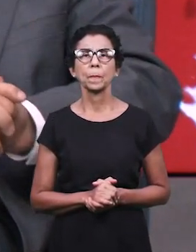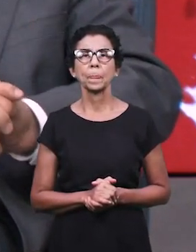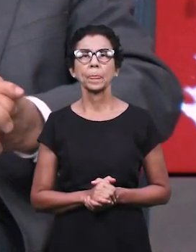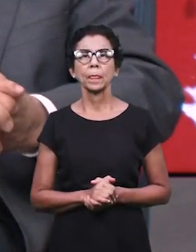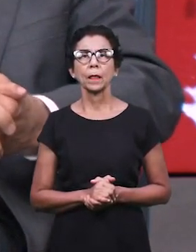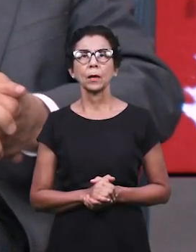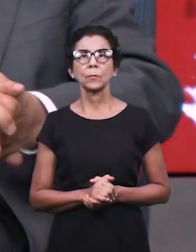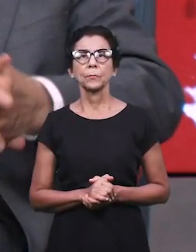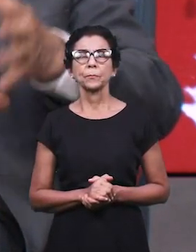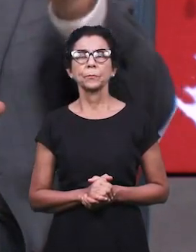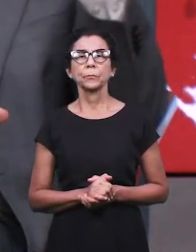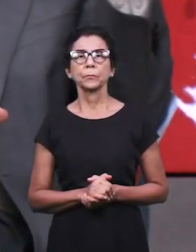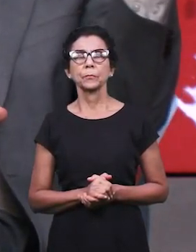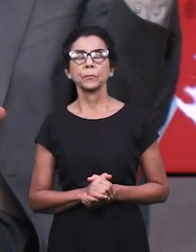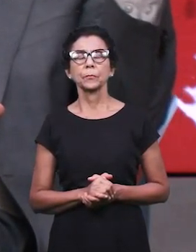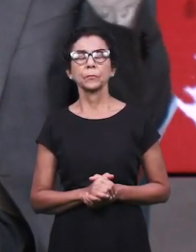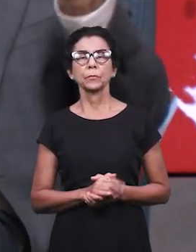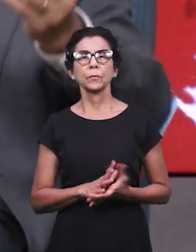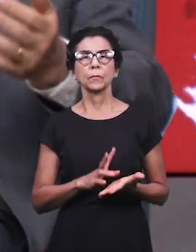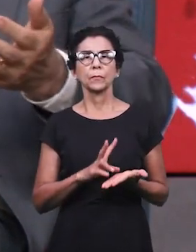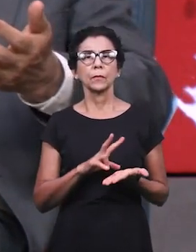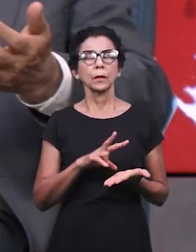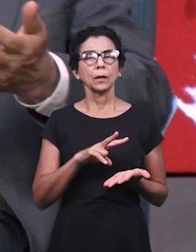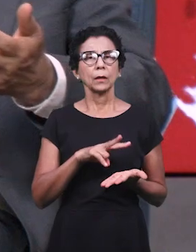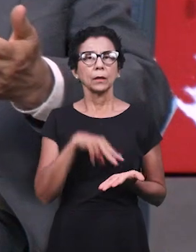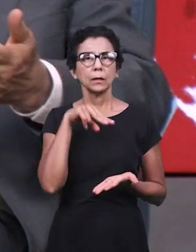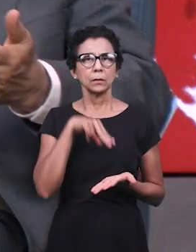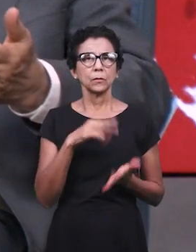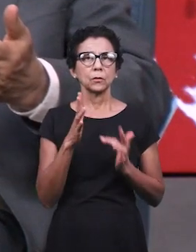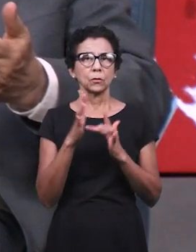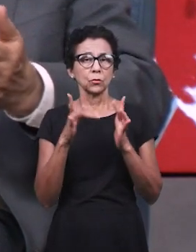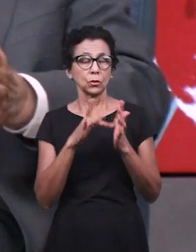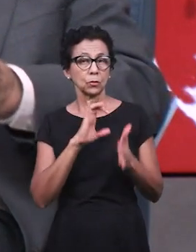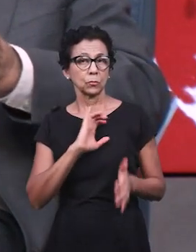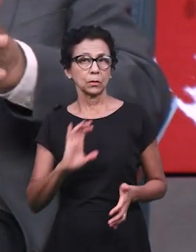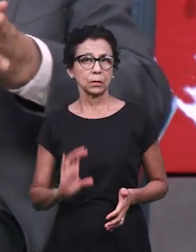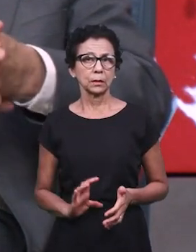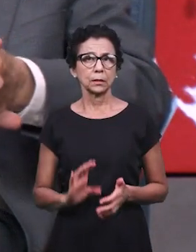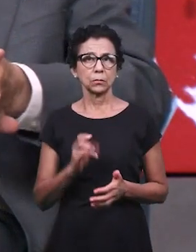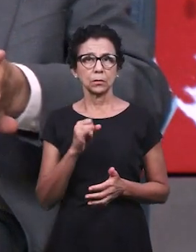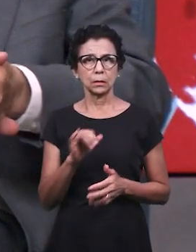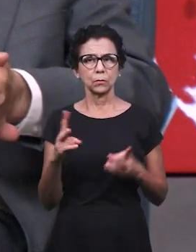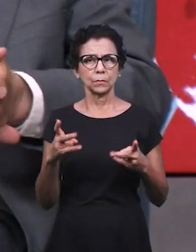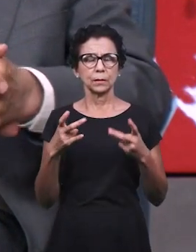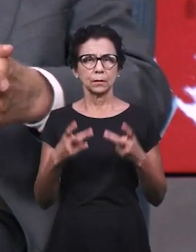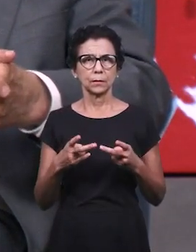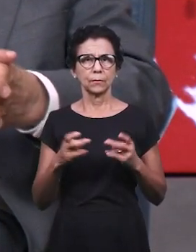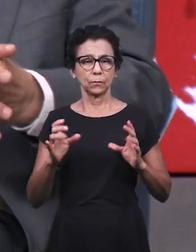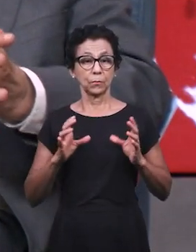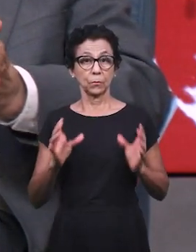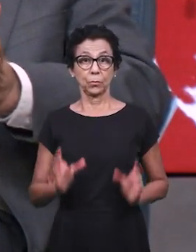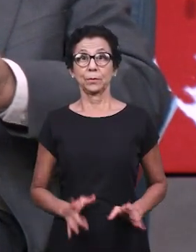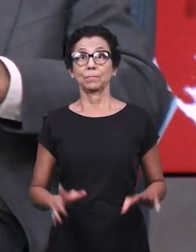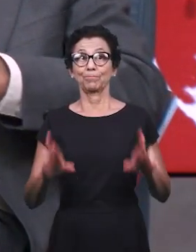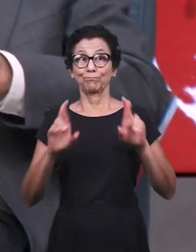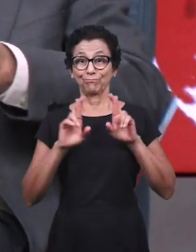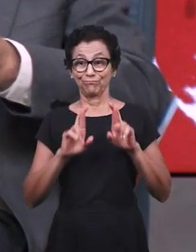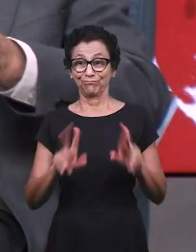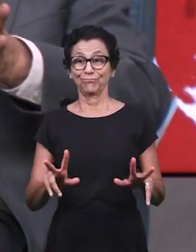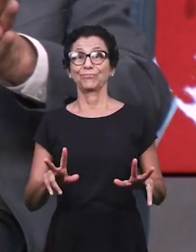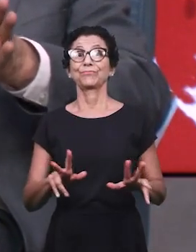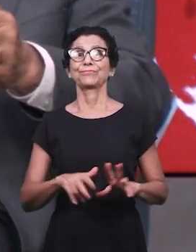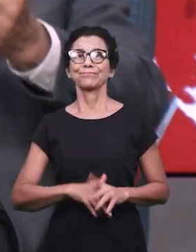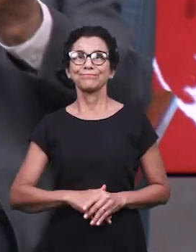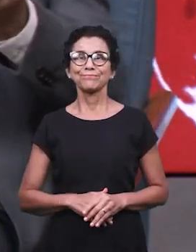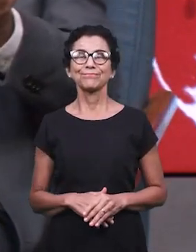os comportamentos, né, como eu falei no programa anterior, os comportamentos são bem